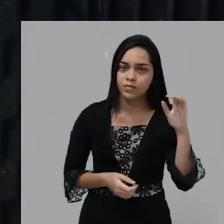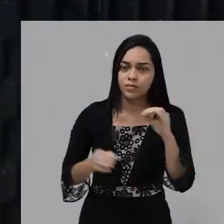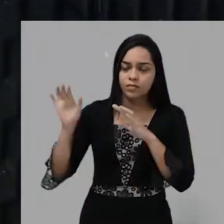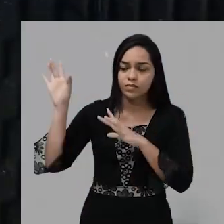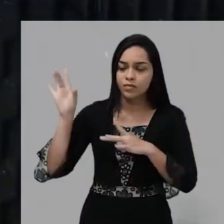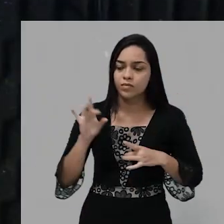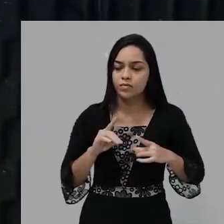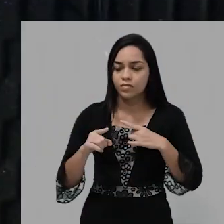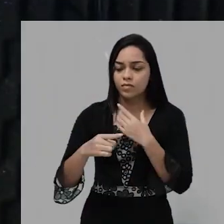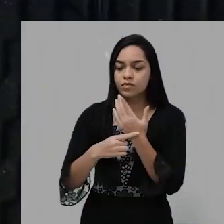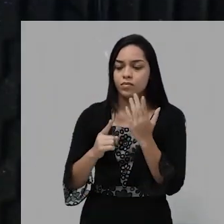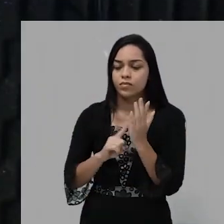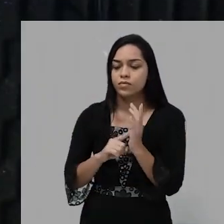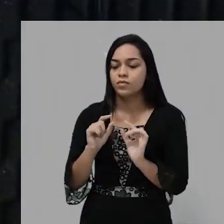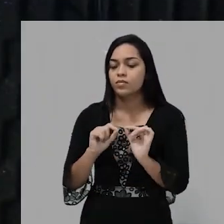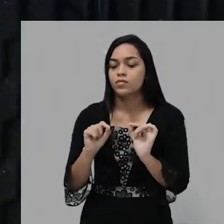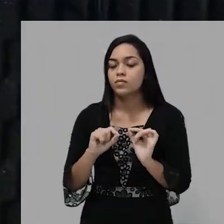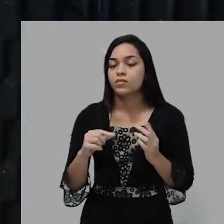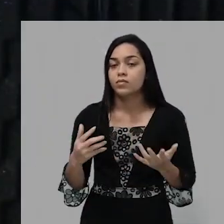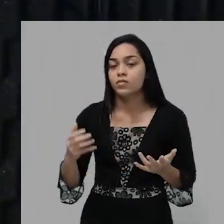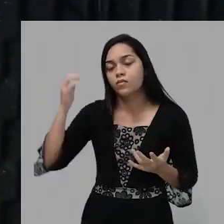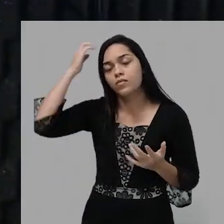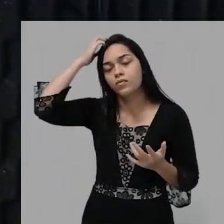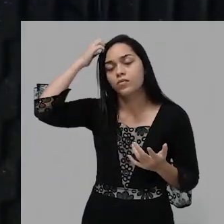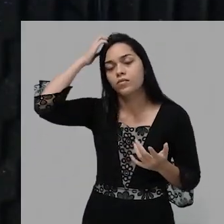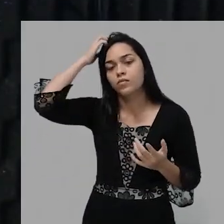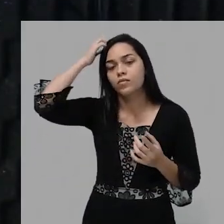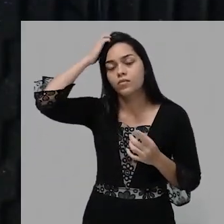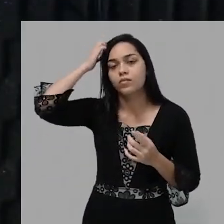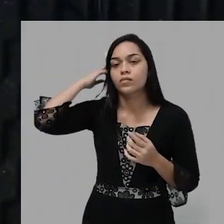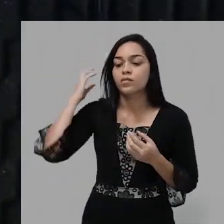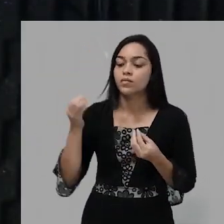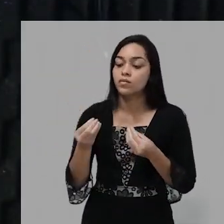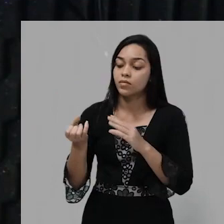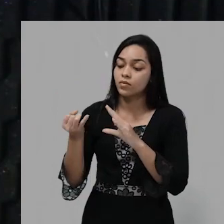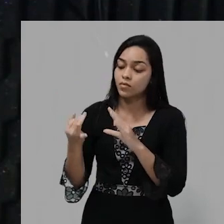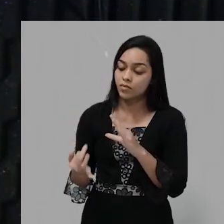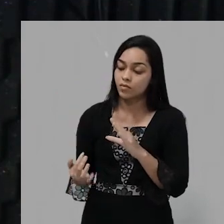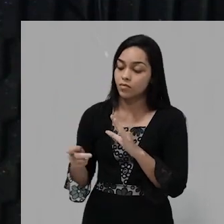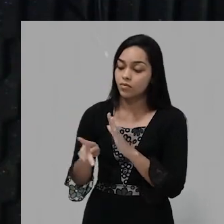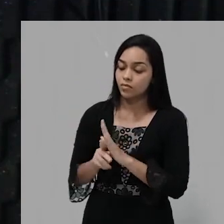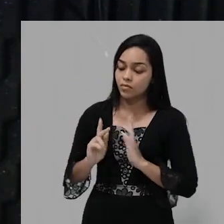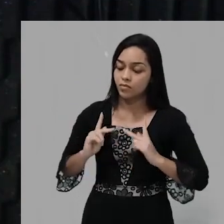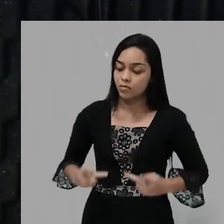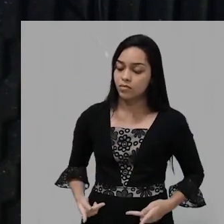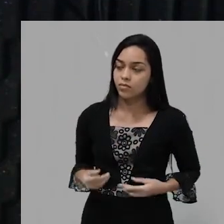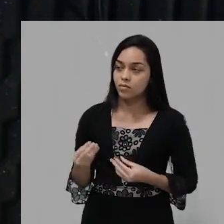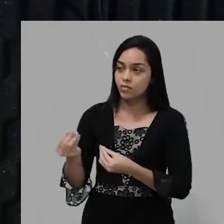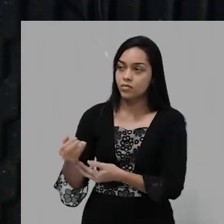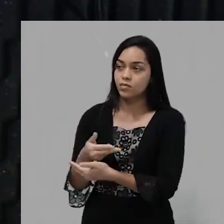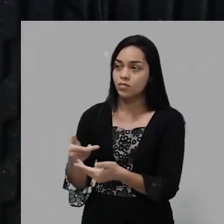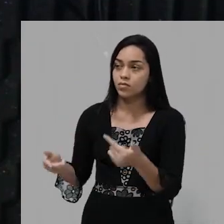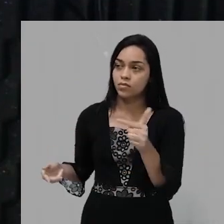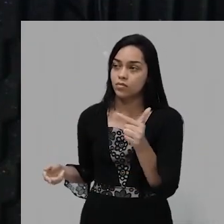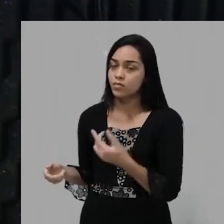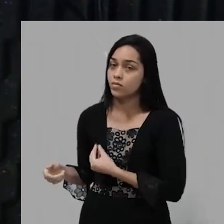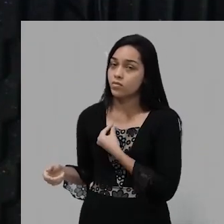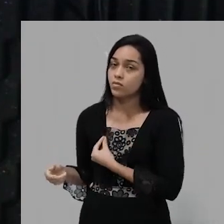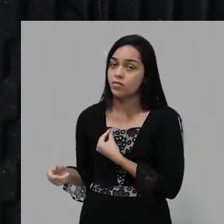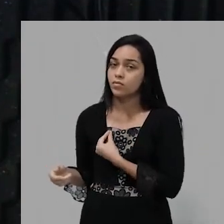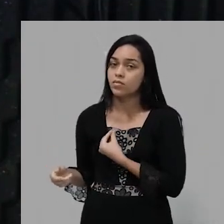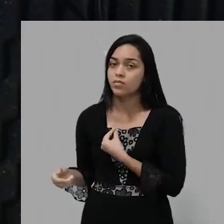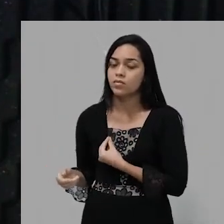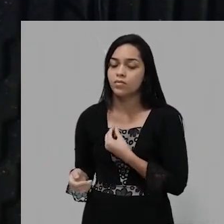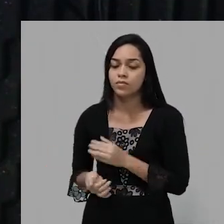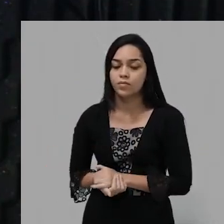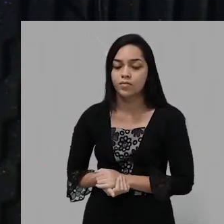nas figuras de linguagem. O que é a personificação? Atribuir características de seres humanos a seres não humanos, a